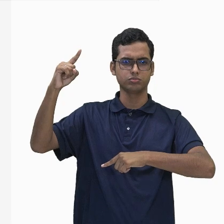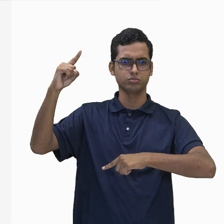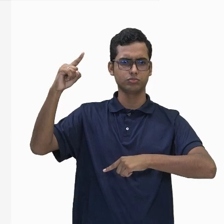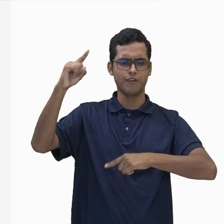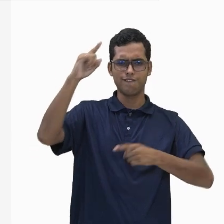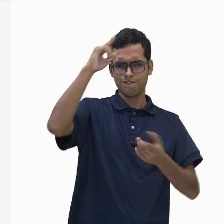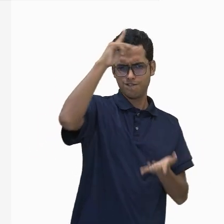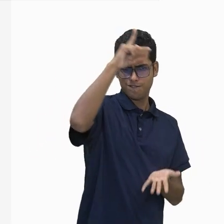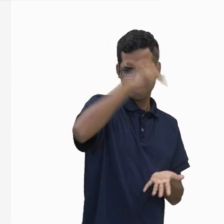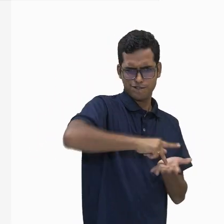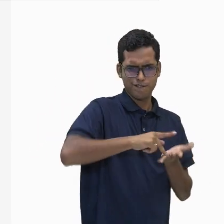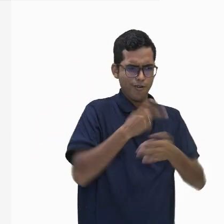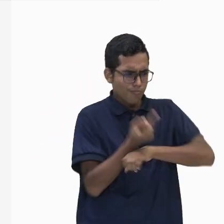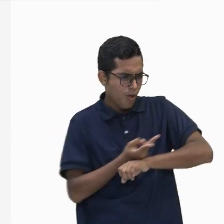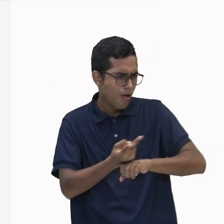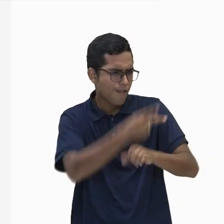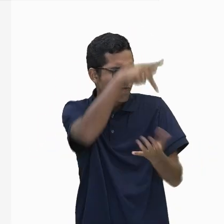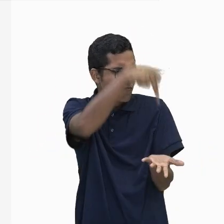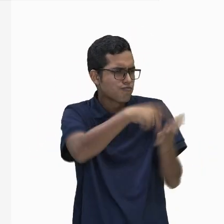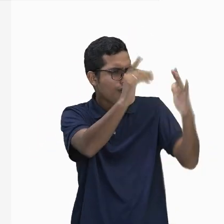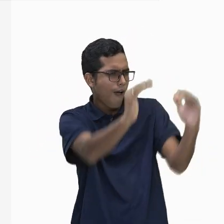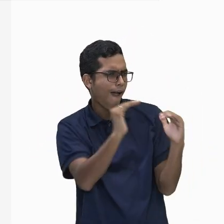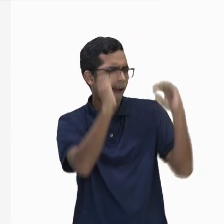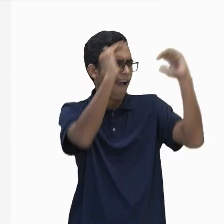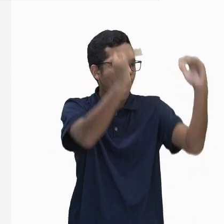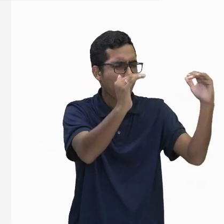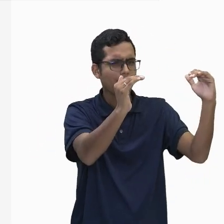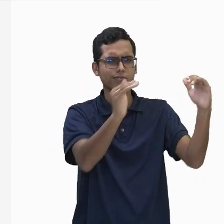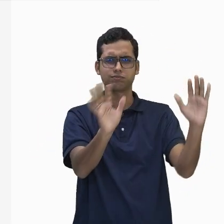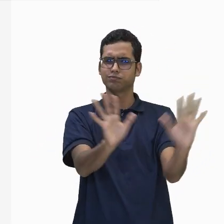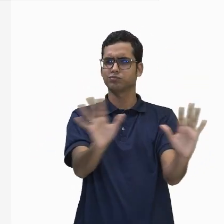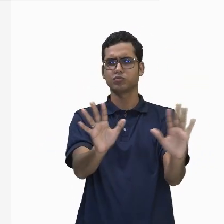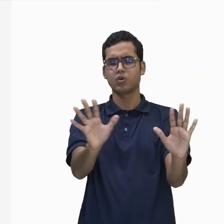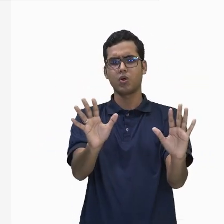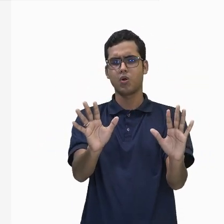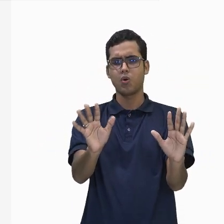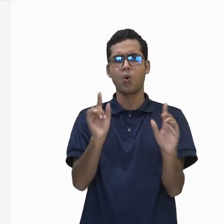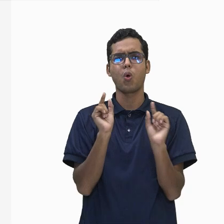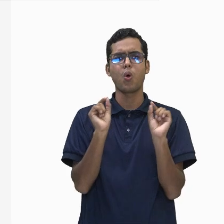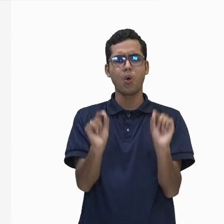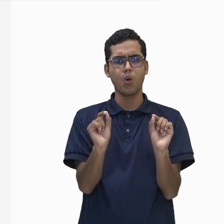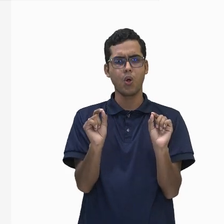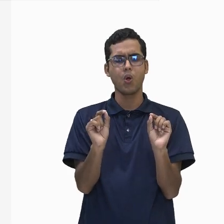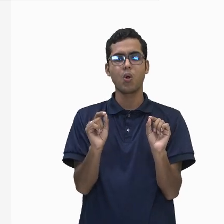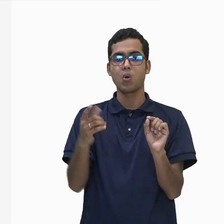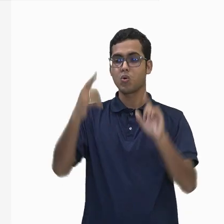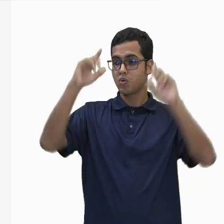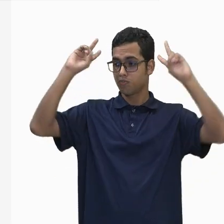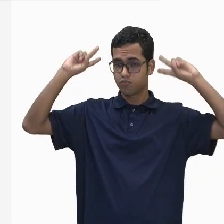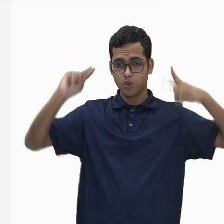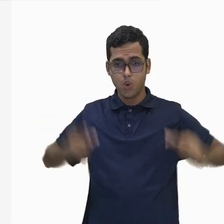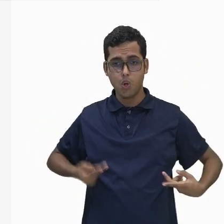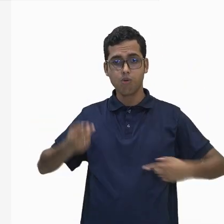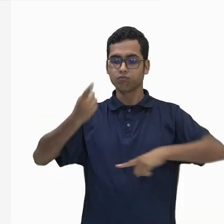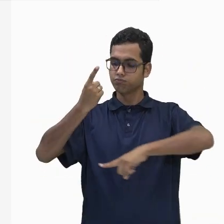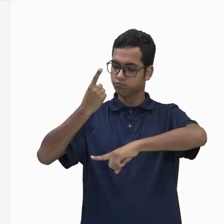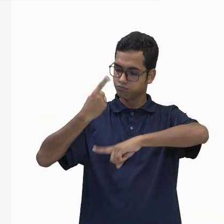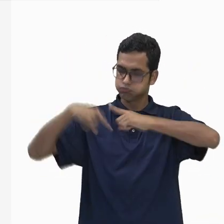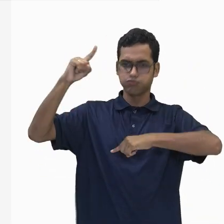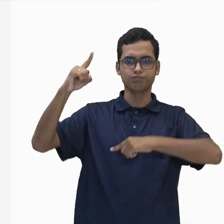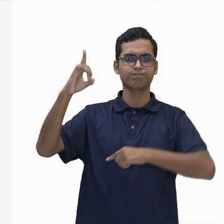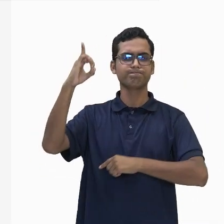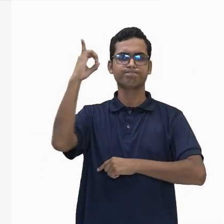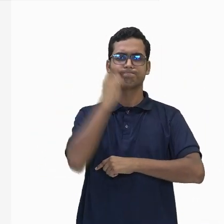Ah, aquela busca daquela verdade absoluta, aquela verdade que... Não, não é isso não. É o homem que se